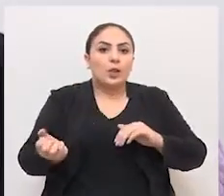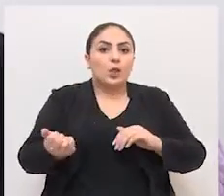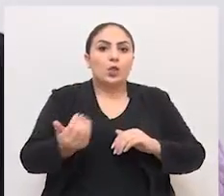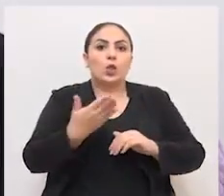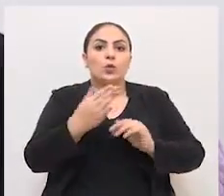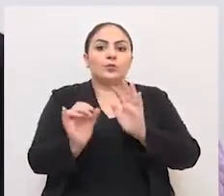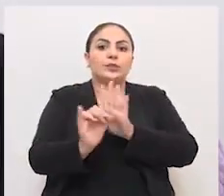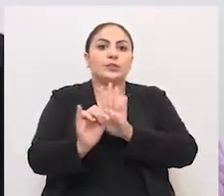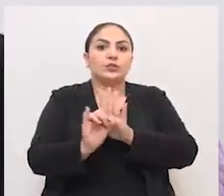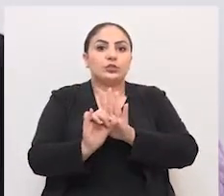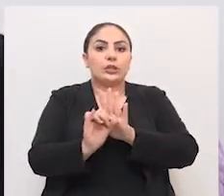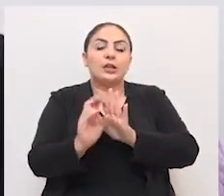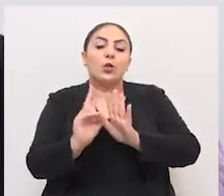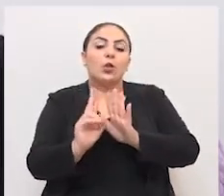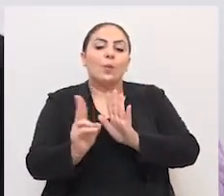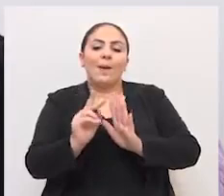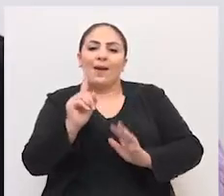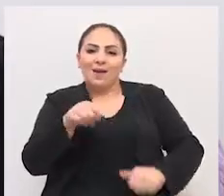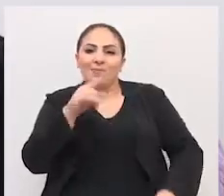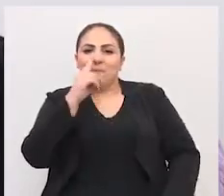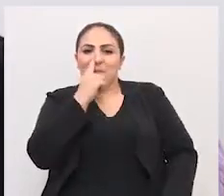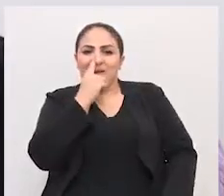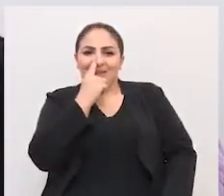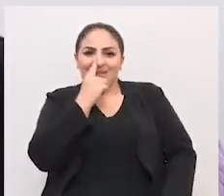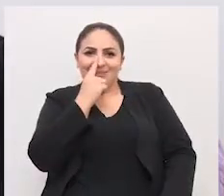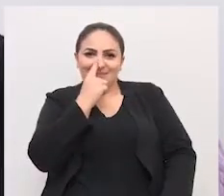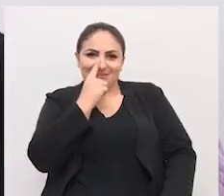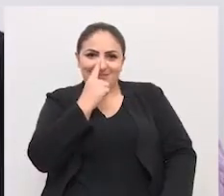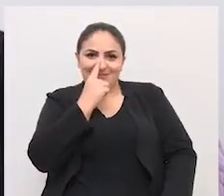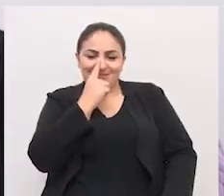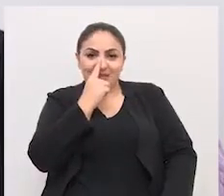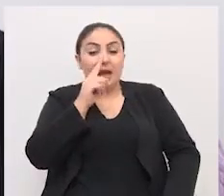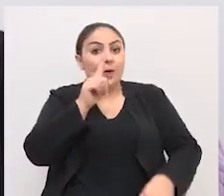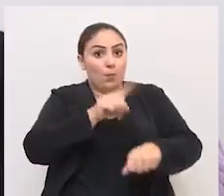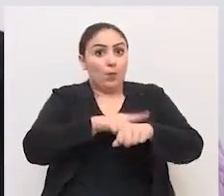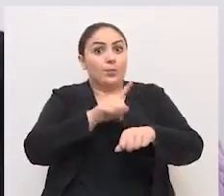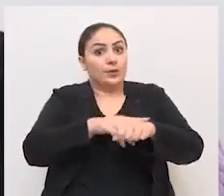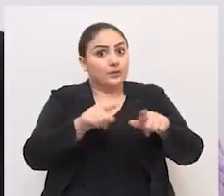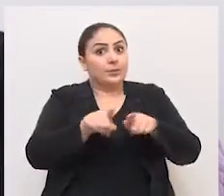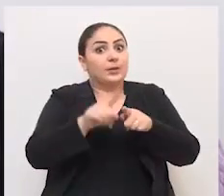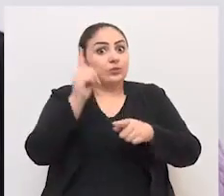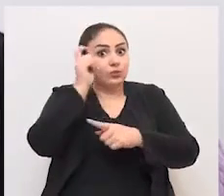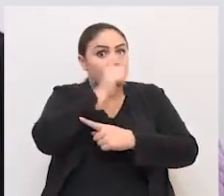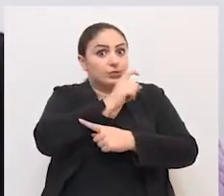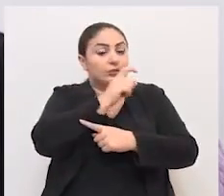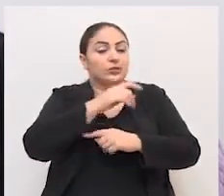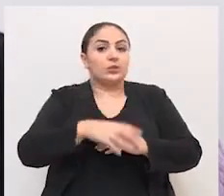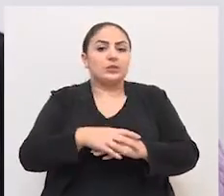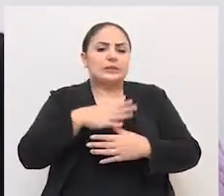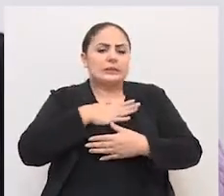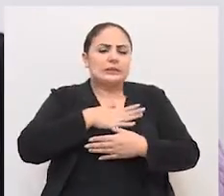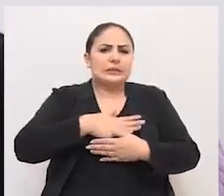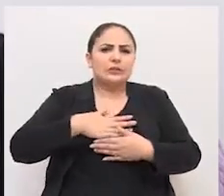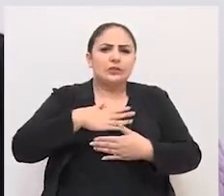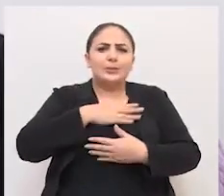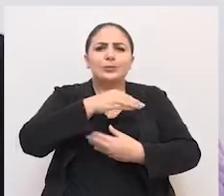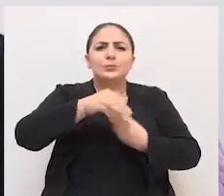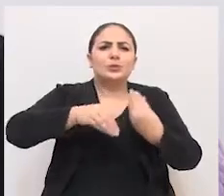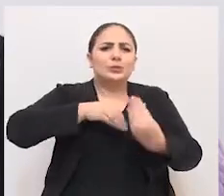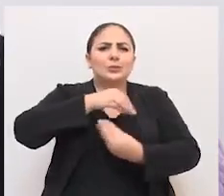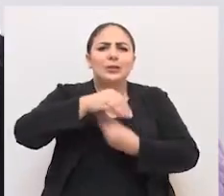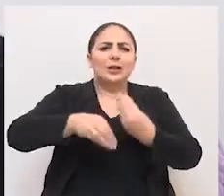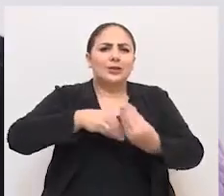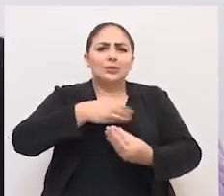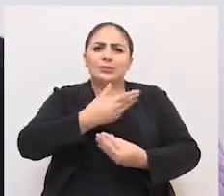uma nova identidade que se chama mãe, né? E é um momento também muito delicado e de